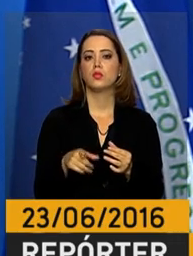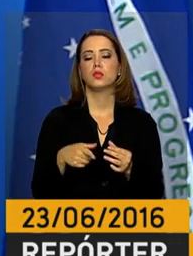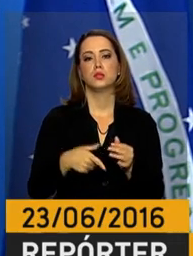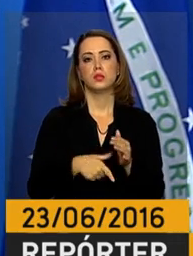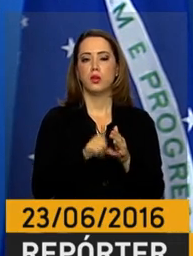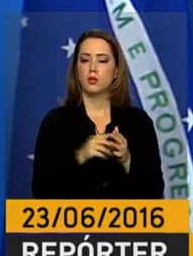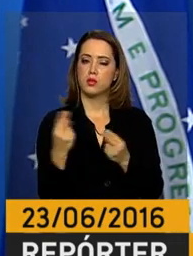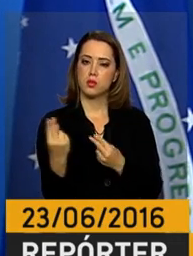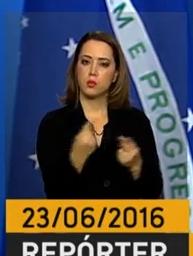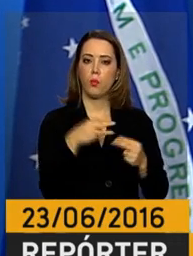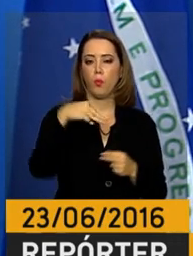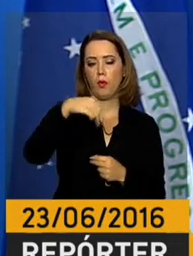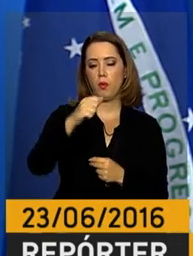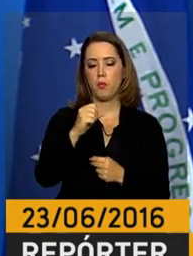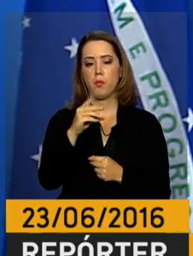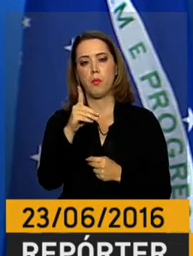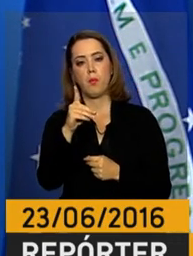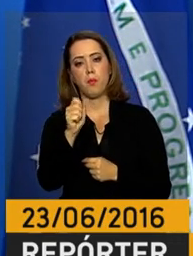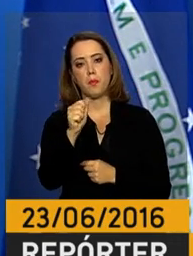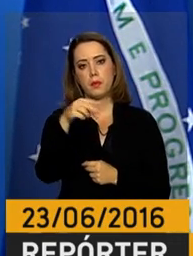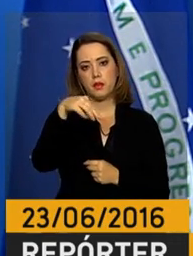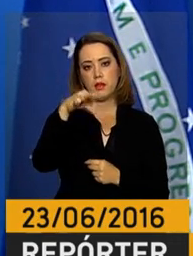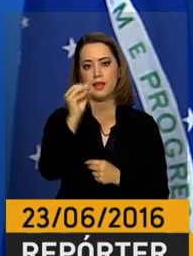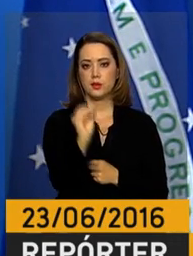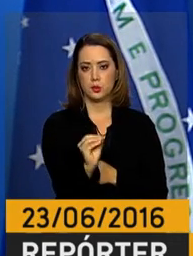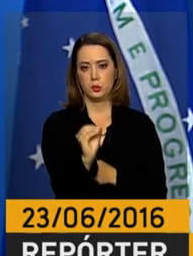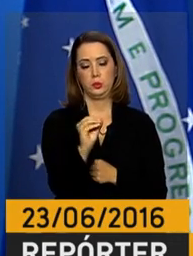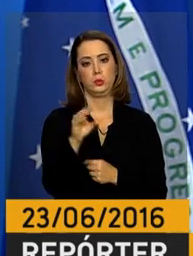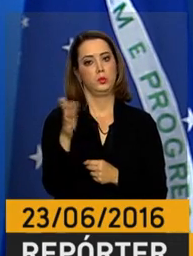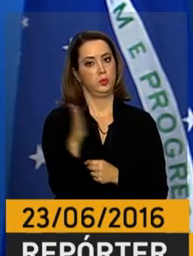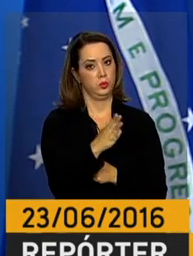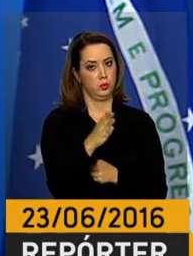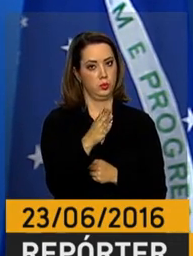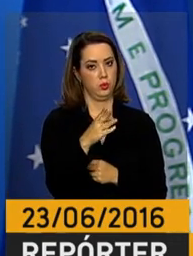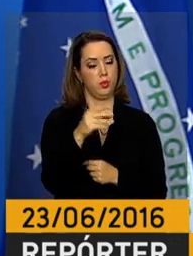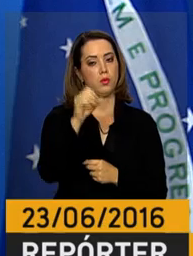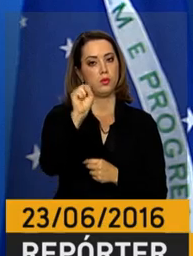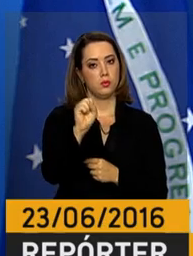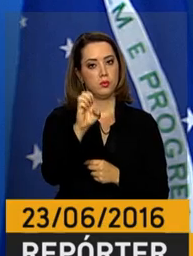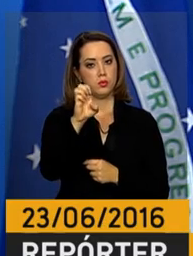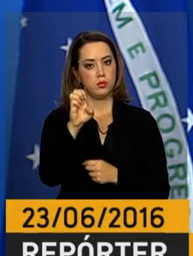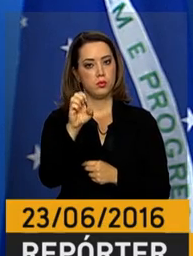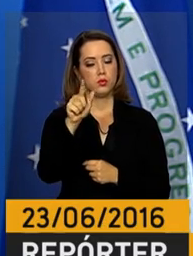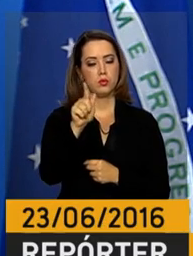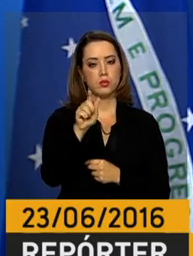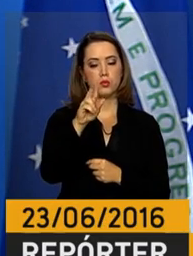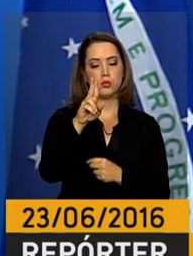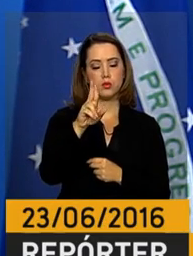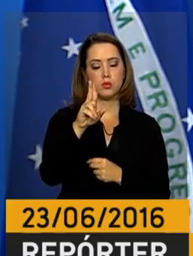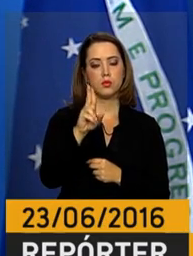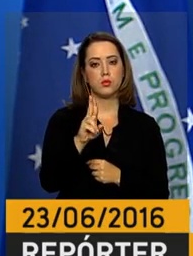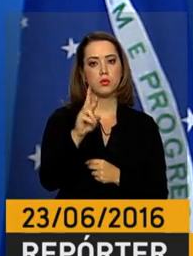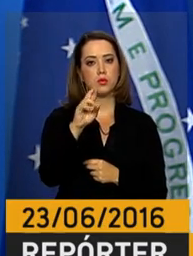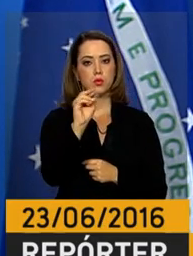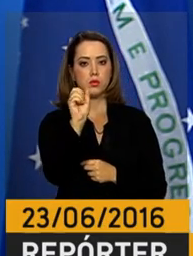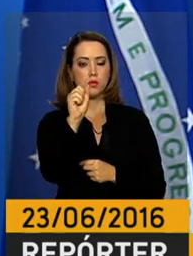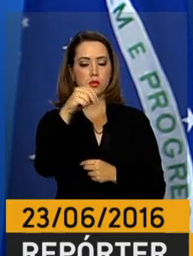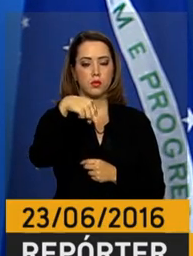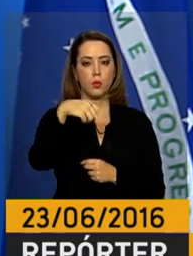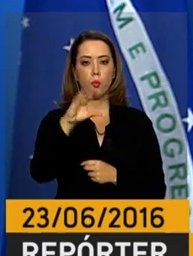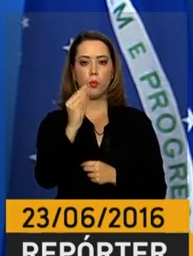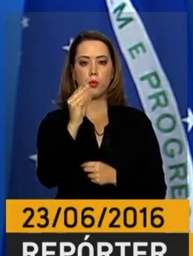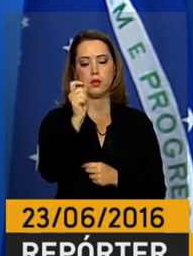de segurança procedimento que na ausência de lei específica vinha sendo adotado até